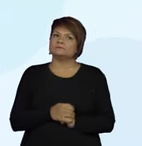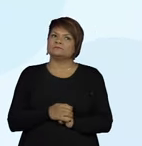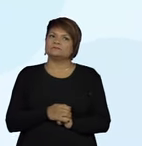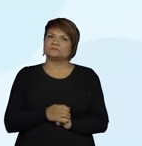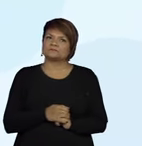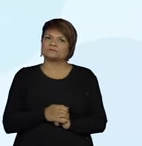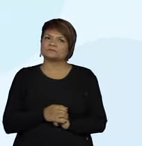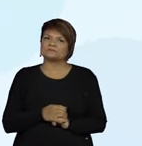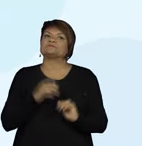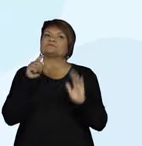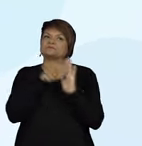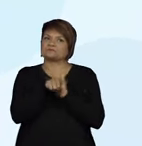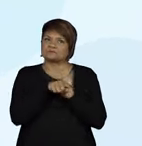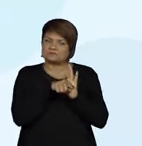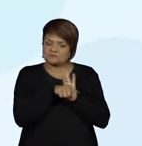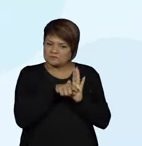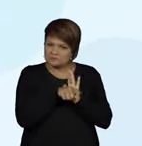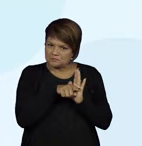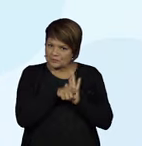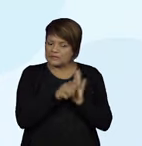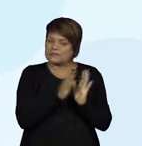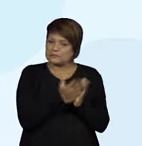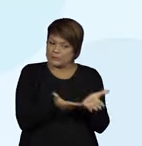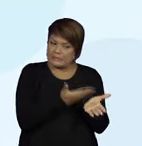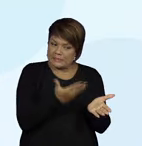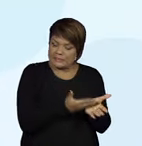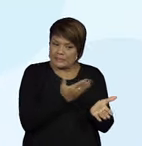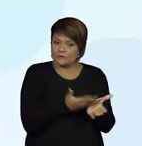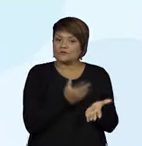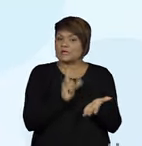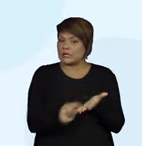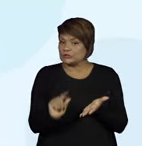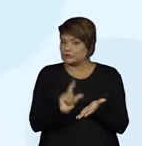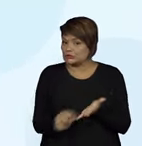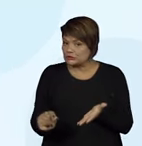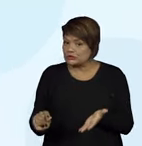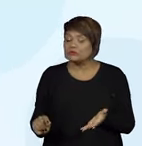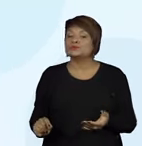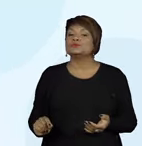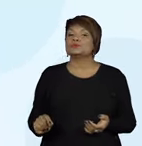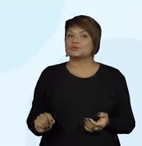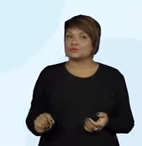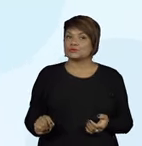errado aqui. Pesquisam em livros e artigos